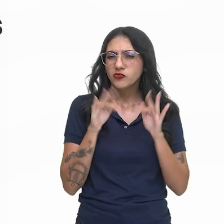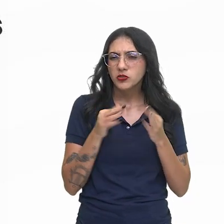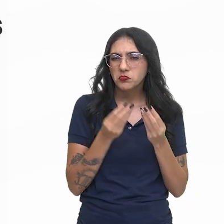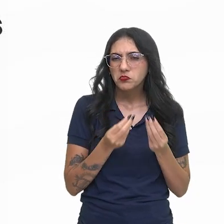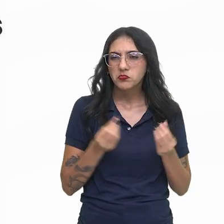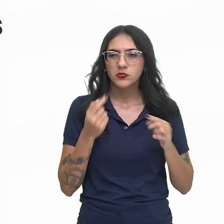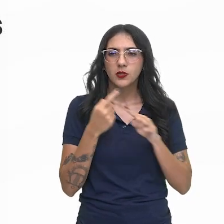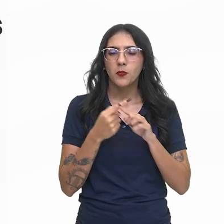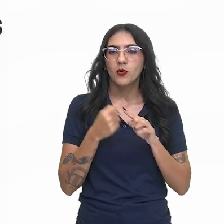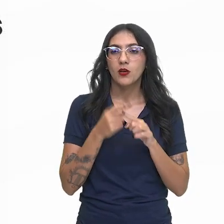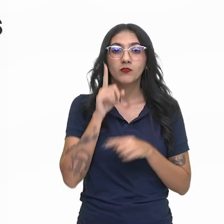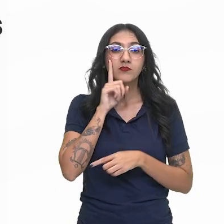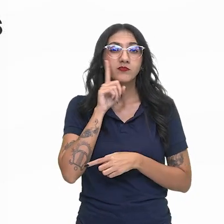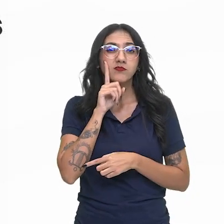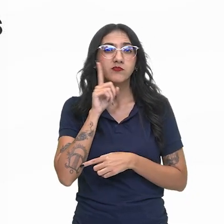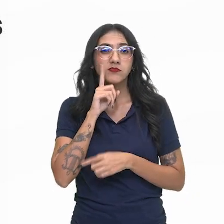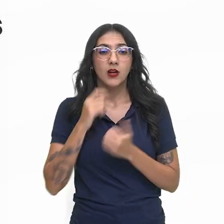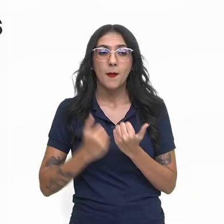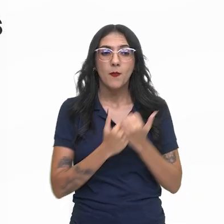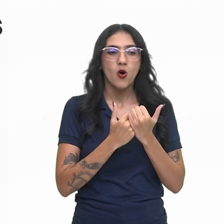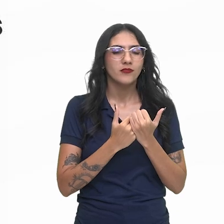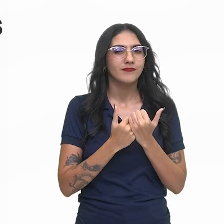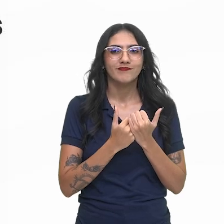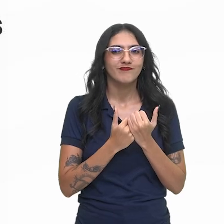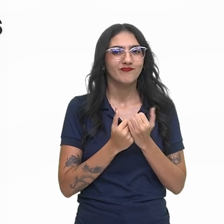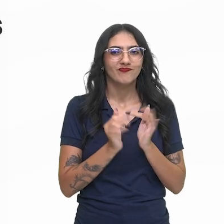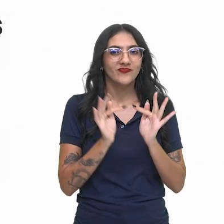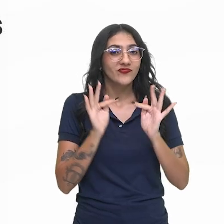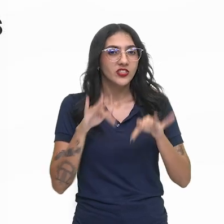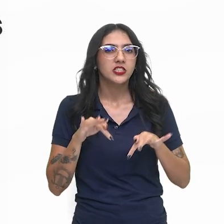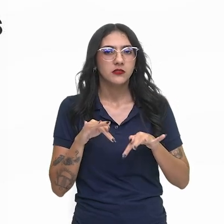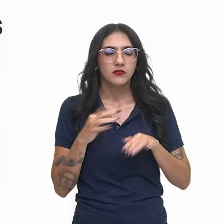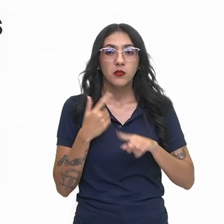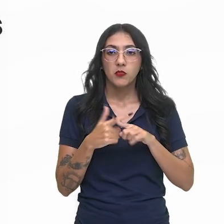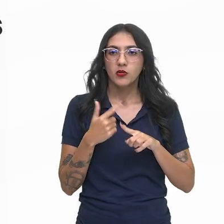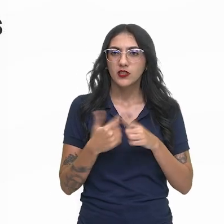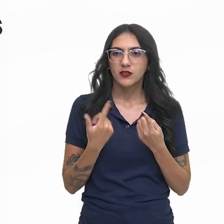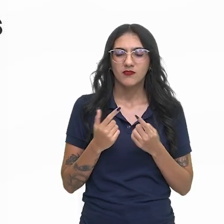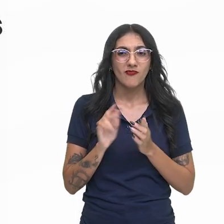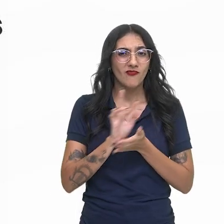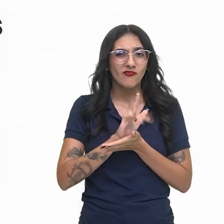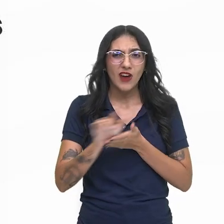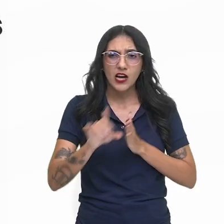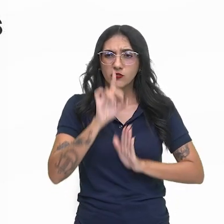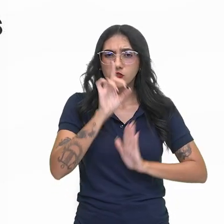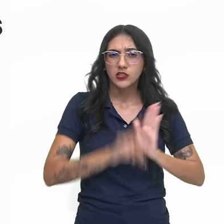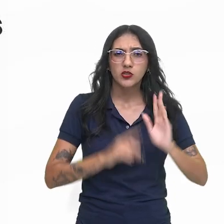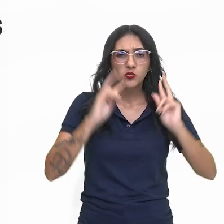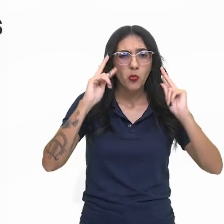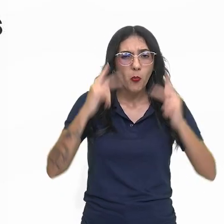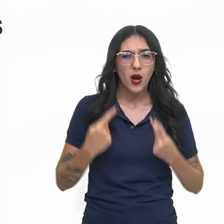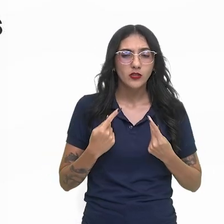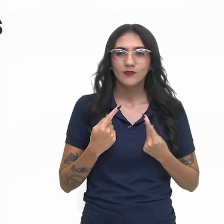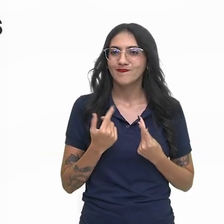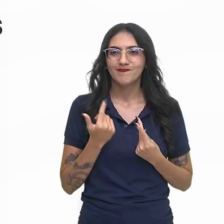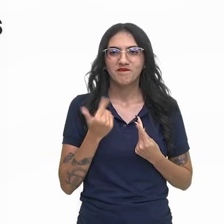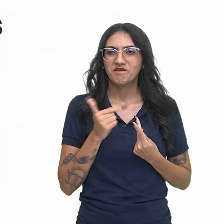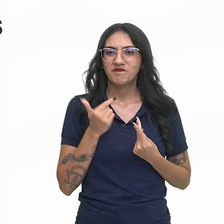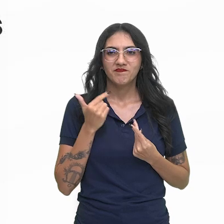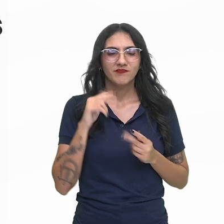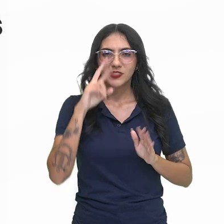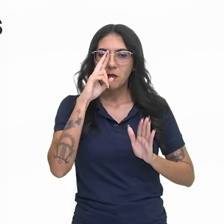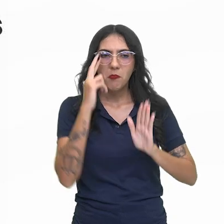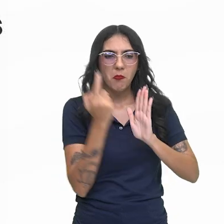Estados Unidos foi retirado devido à grande quantidade de violações dos direitos humanos realizadas aí